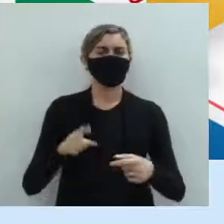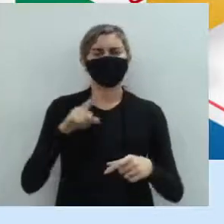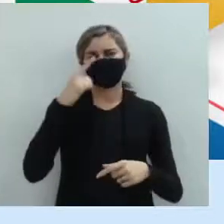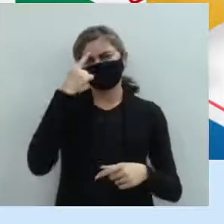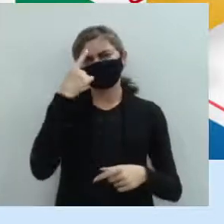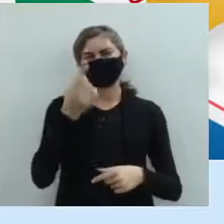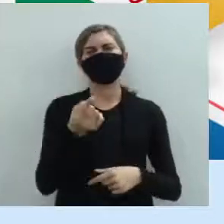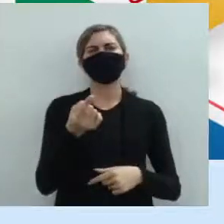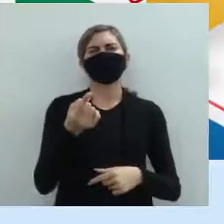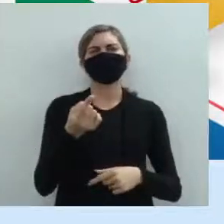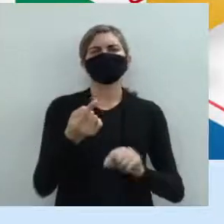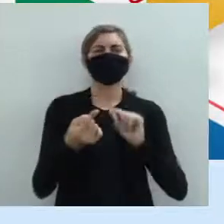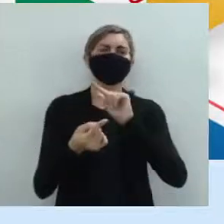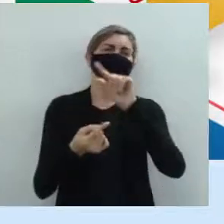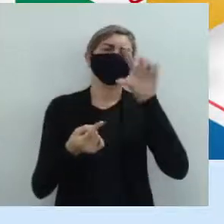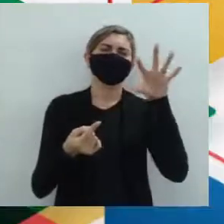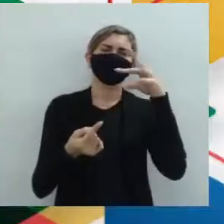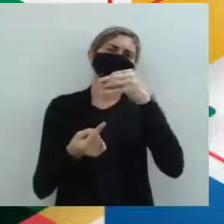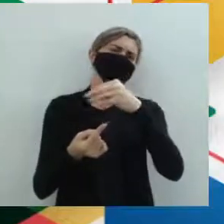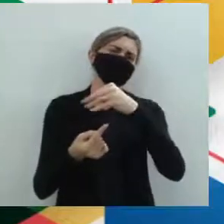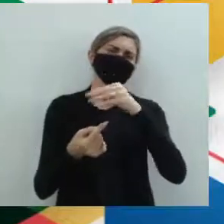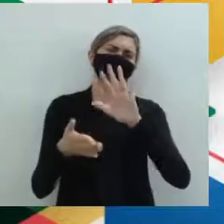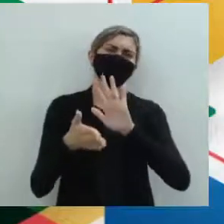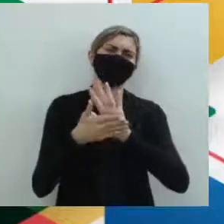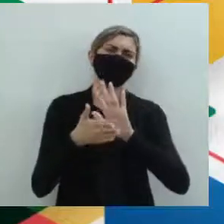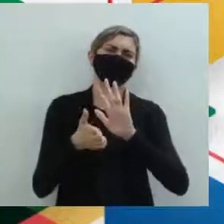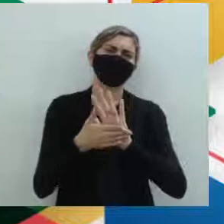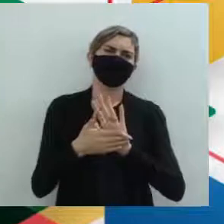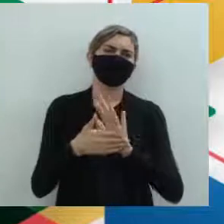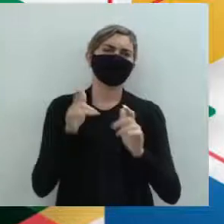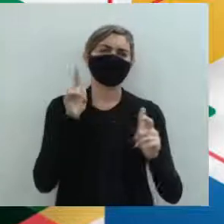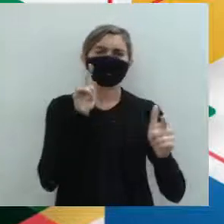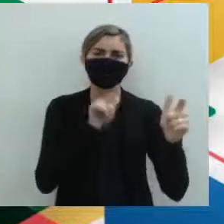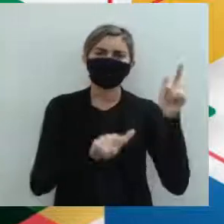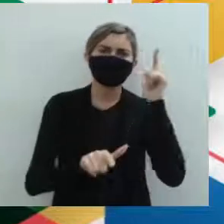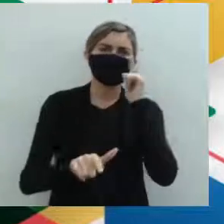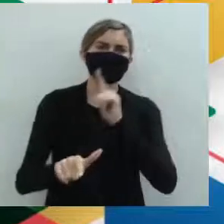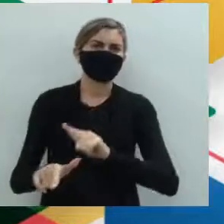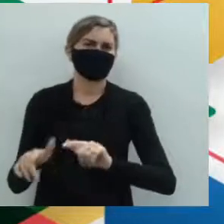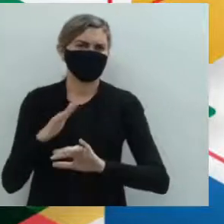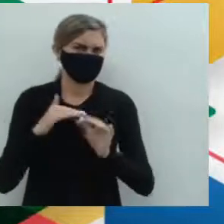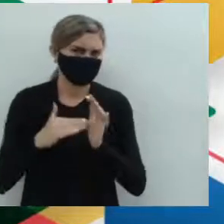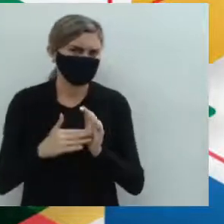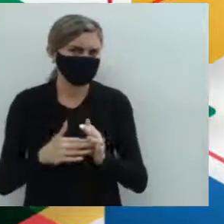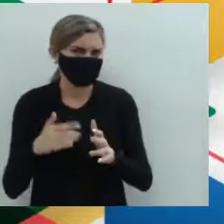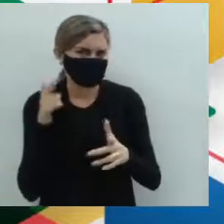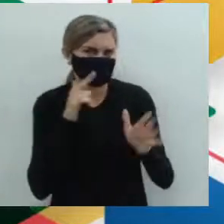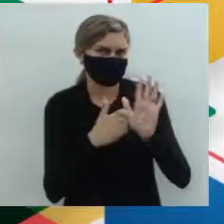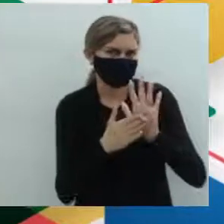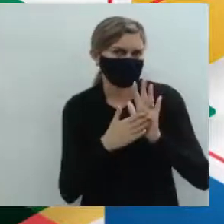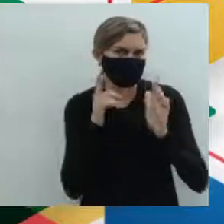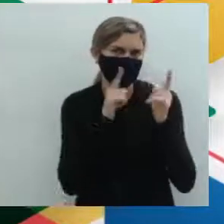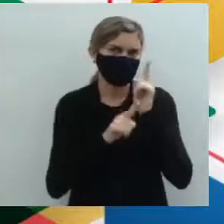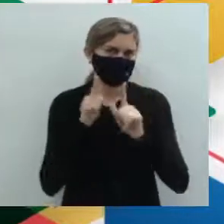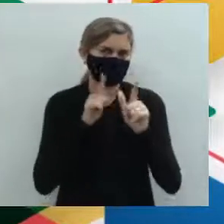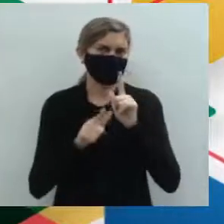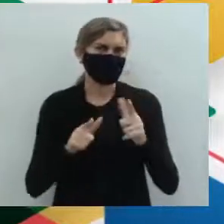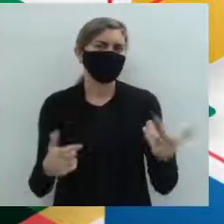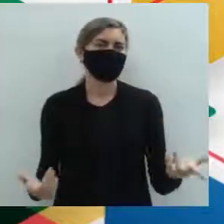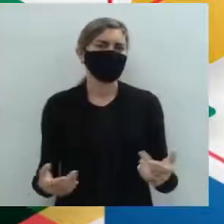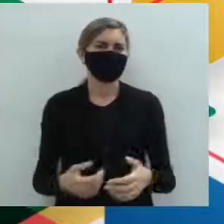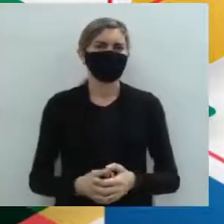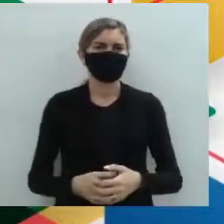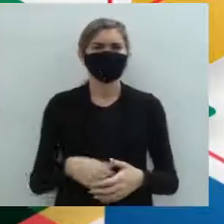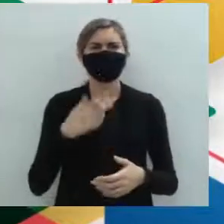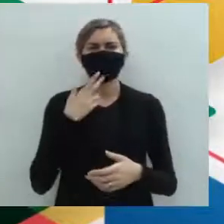ideia de que todas as metas elas são alcançáveis. Gente, todas as metas são alcançáveis. Olha o que o Byung-Chul